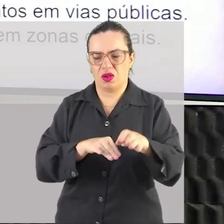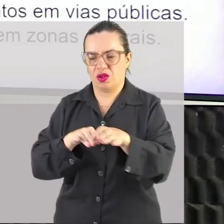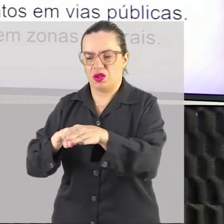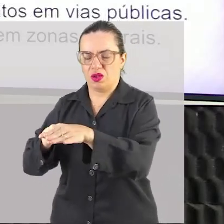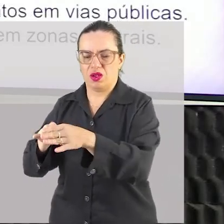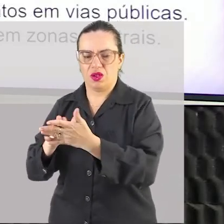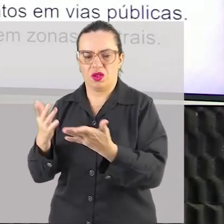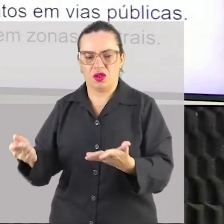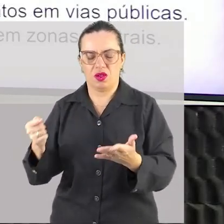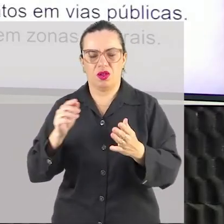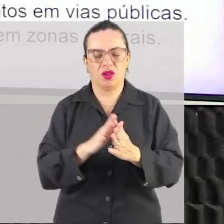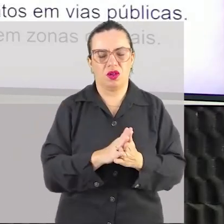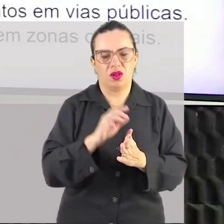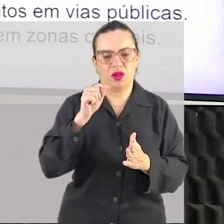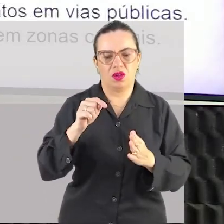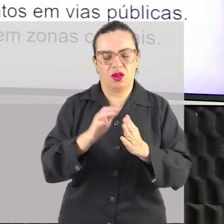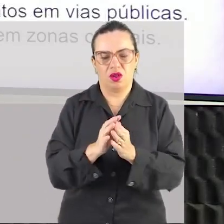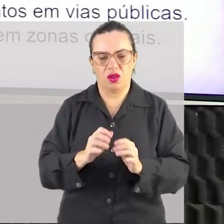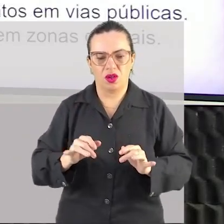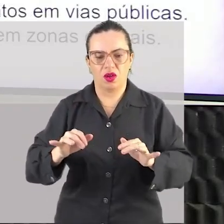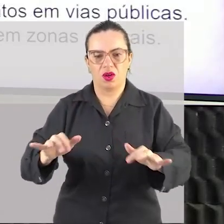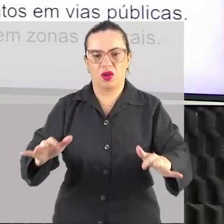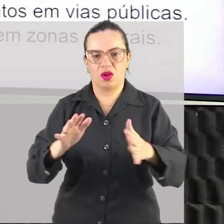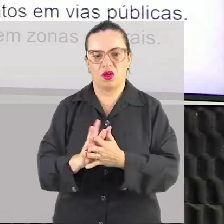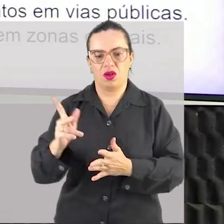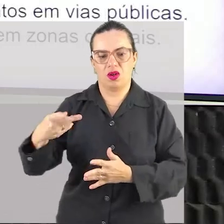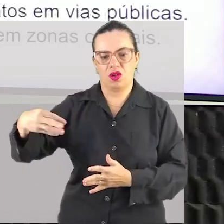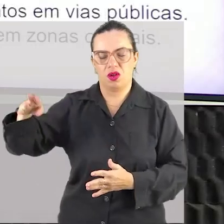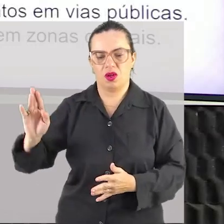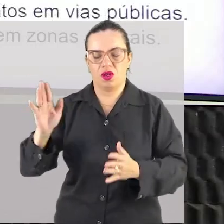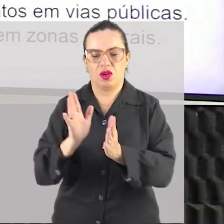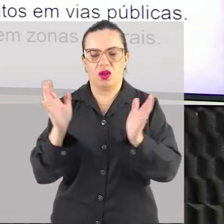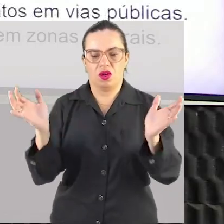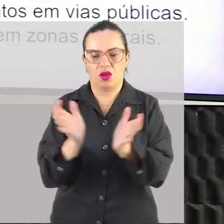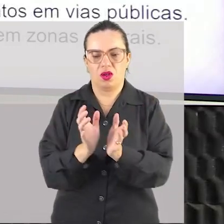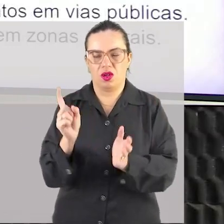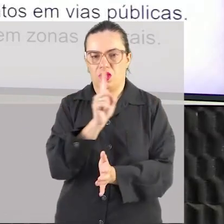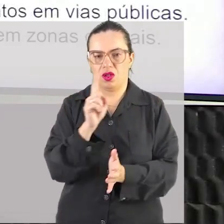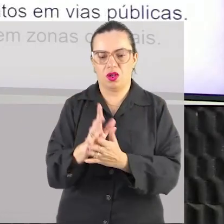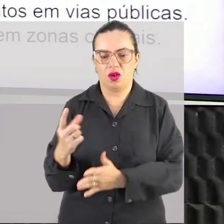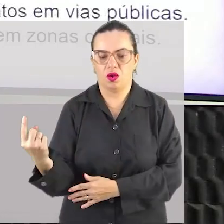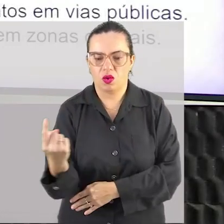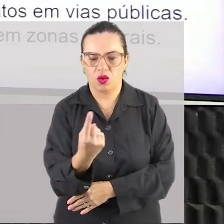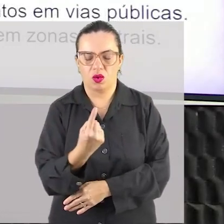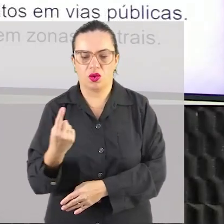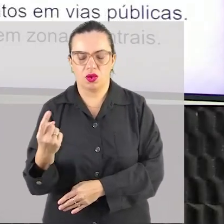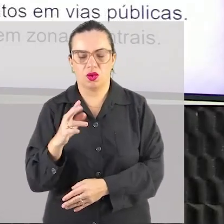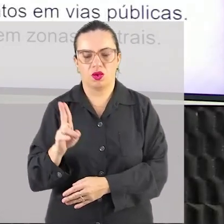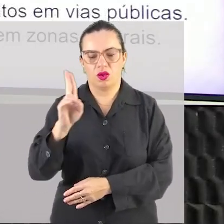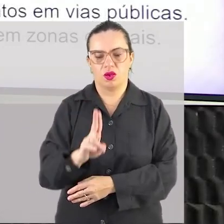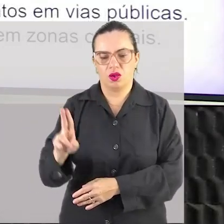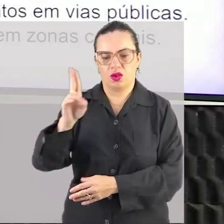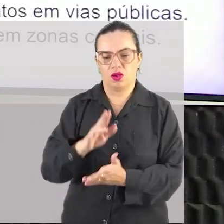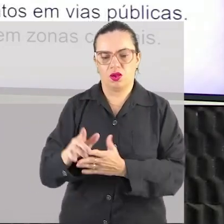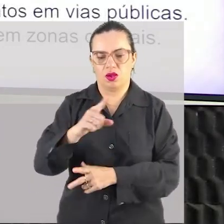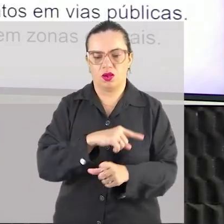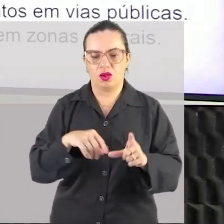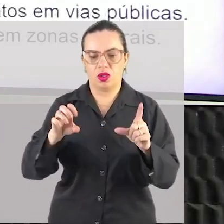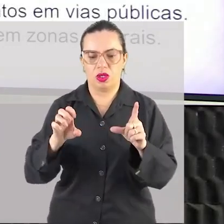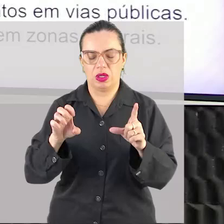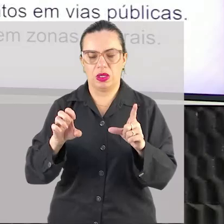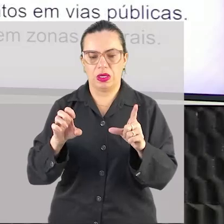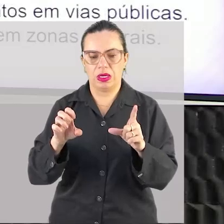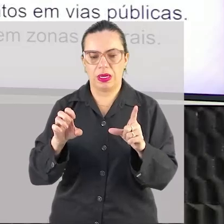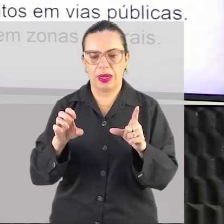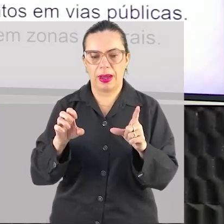estacionamentos portanto a área pública se torna uma área coletiva e não individualizada e letra e concentração